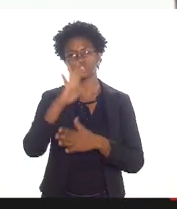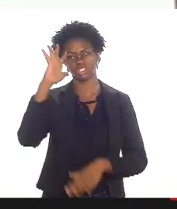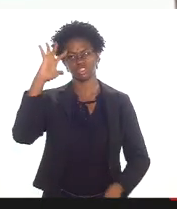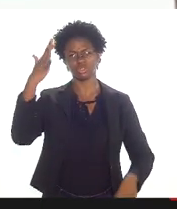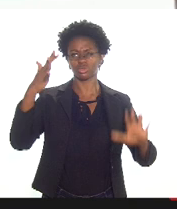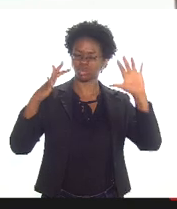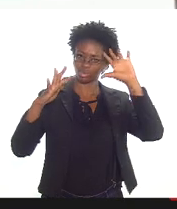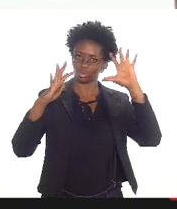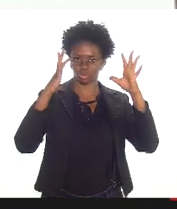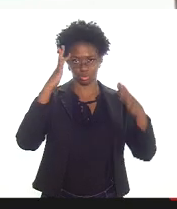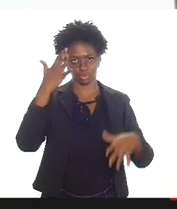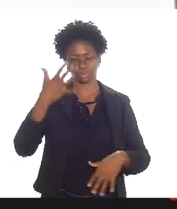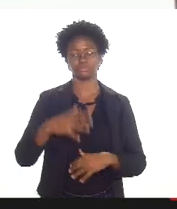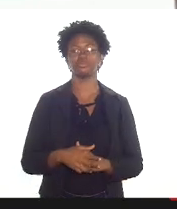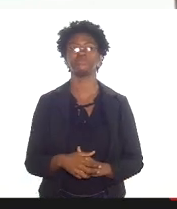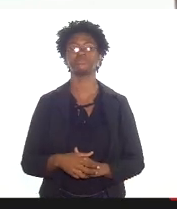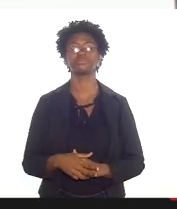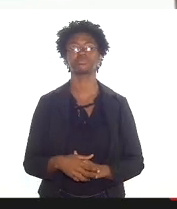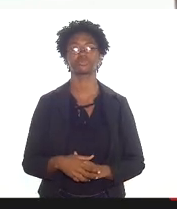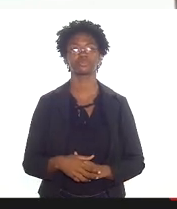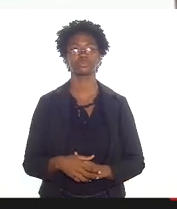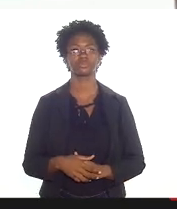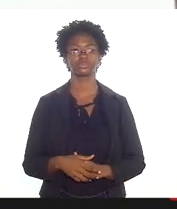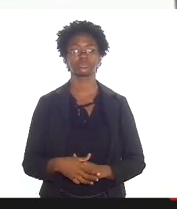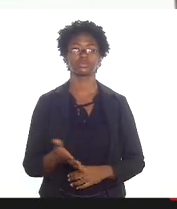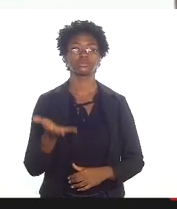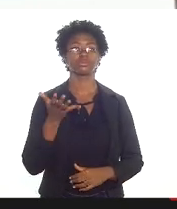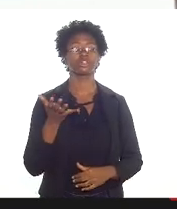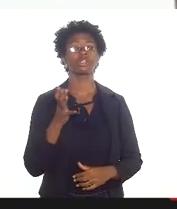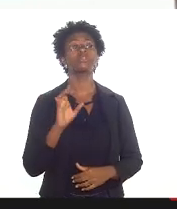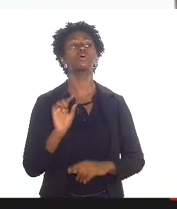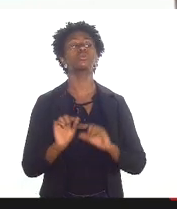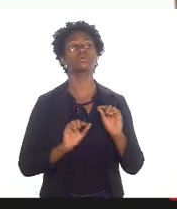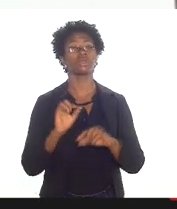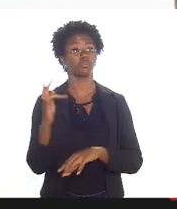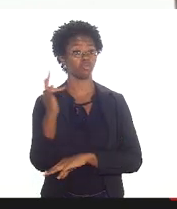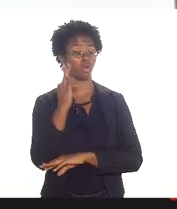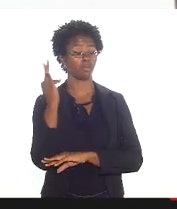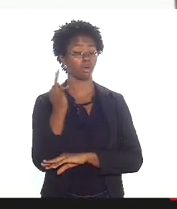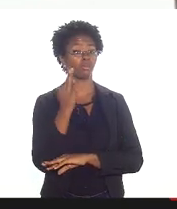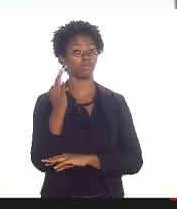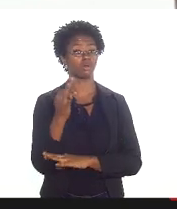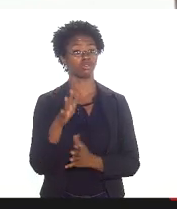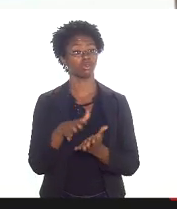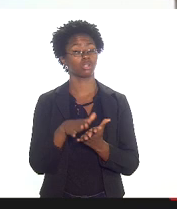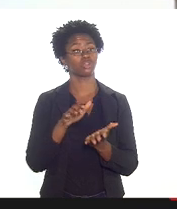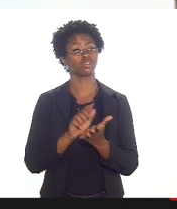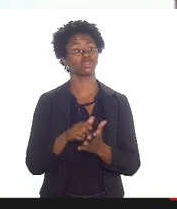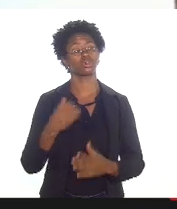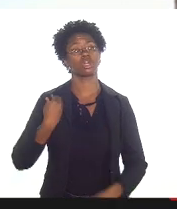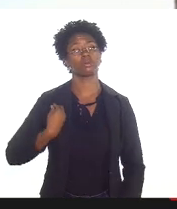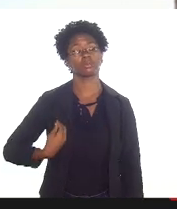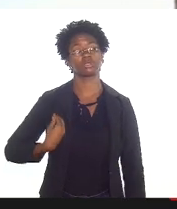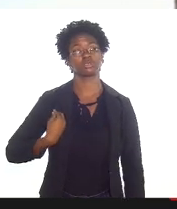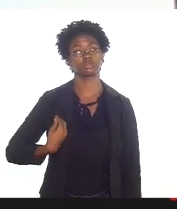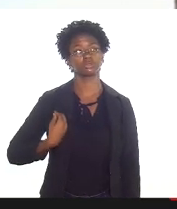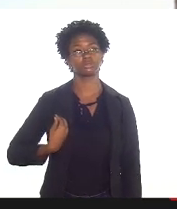deliberações. Queria só formalmente registrar a presença